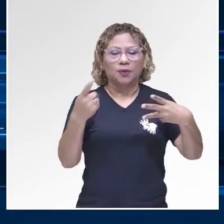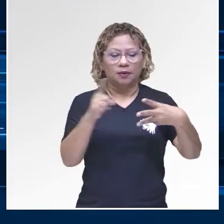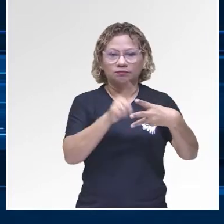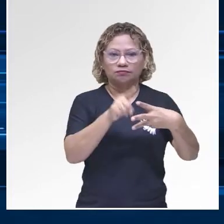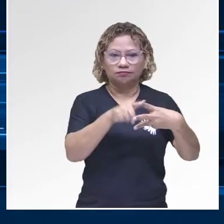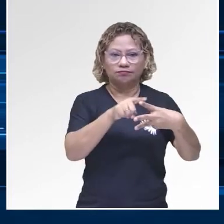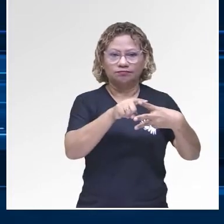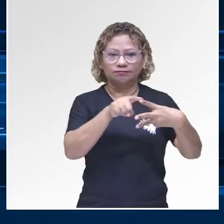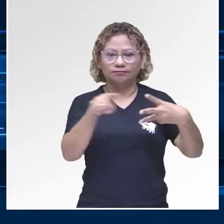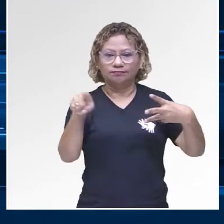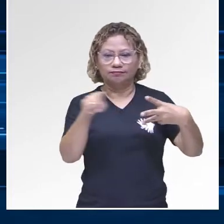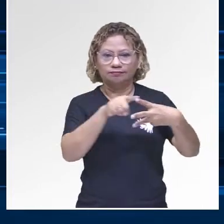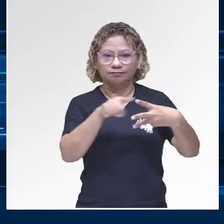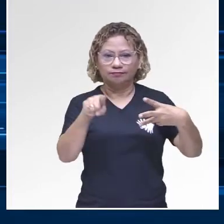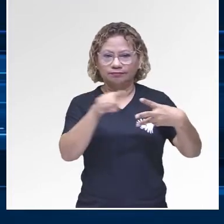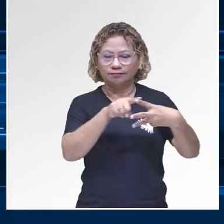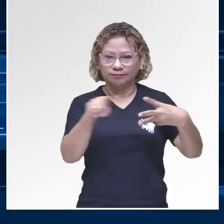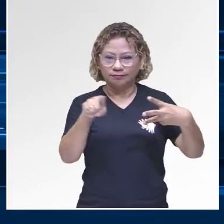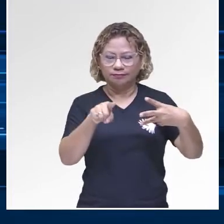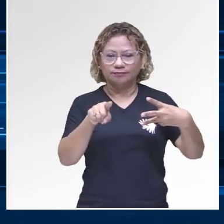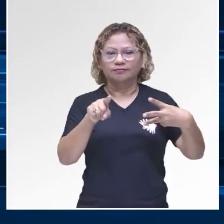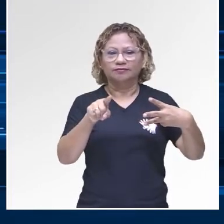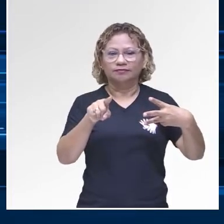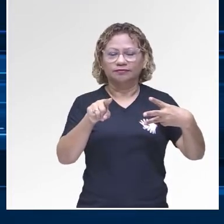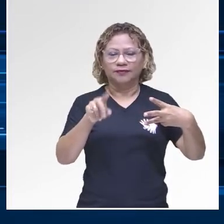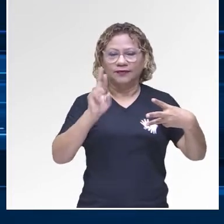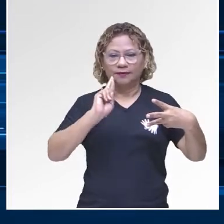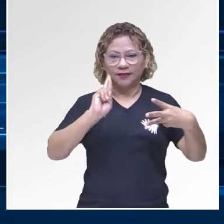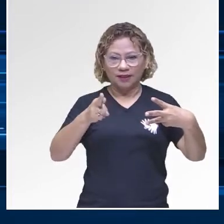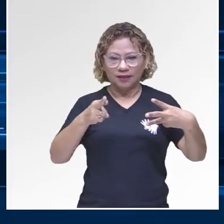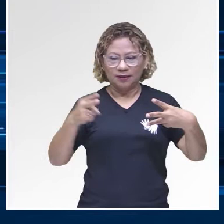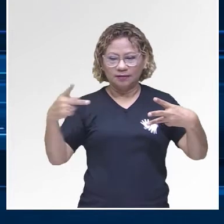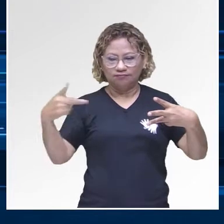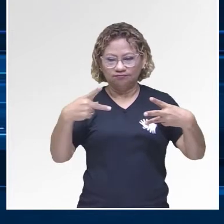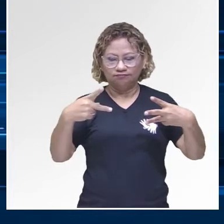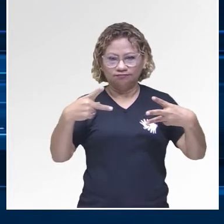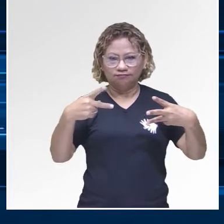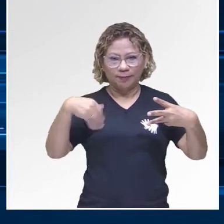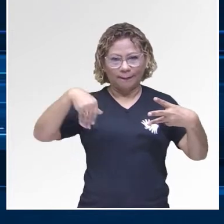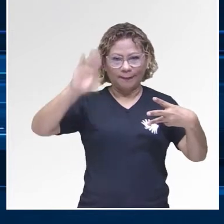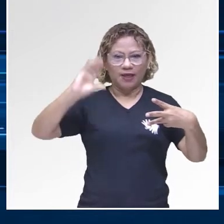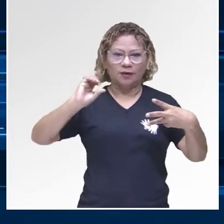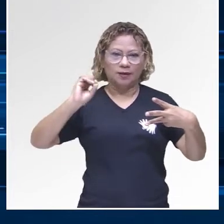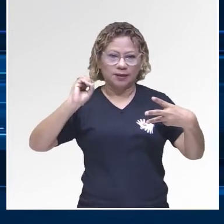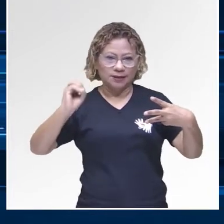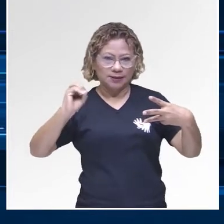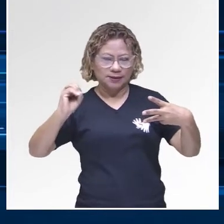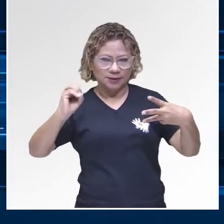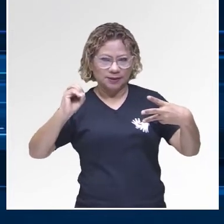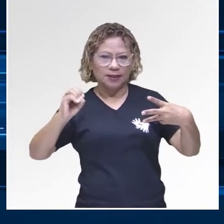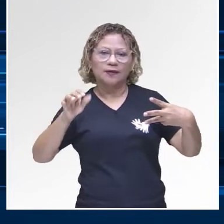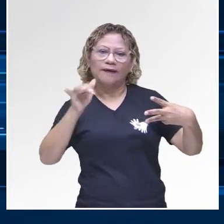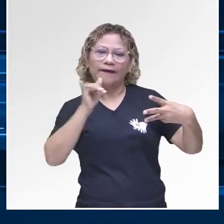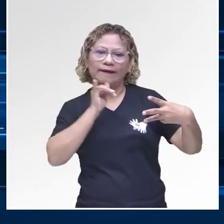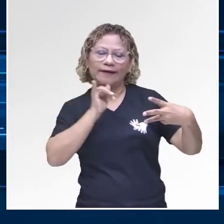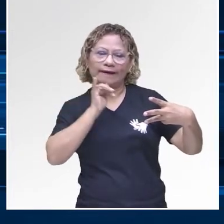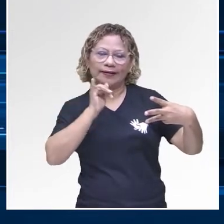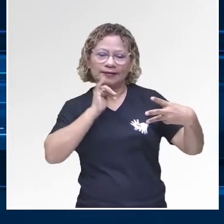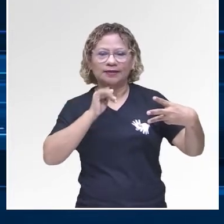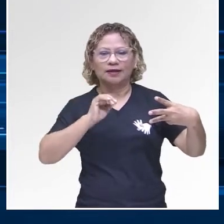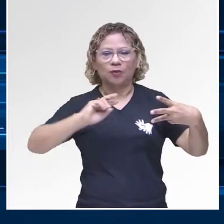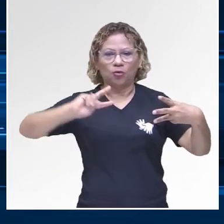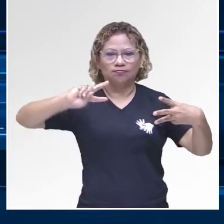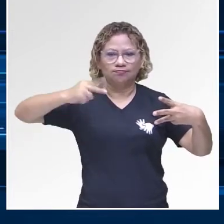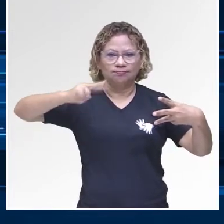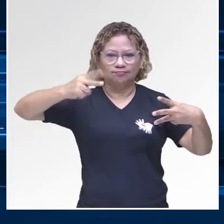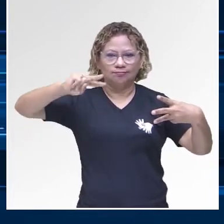a razão é maior que zero. O que acontece com os termos da PA? Eles tendem a aumentar, né? Ó,